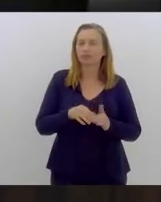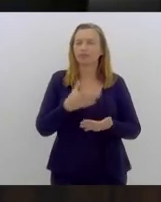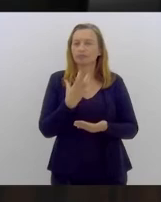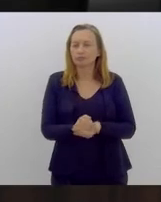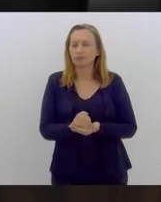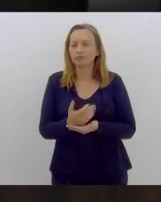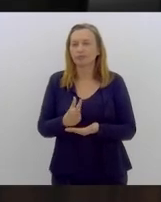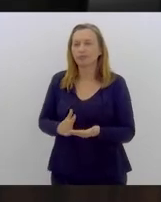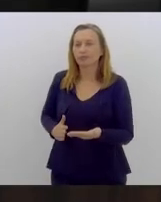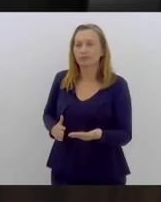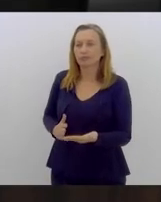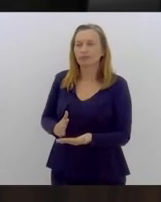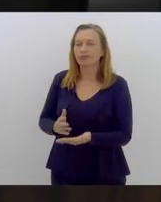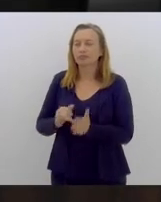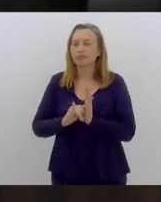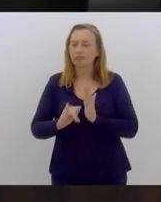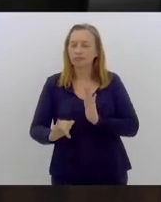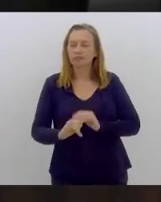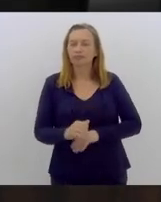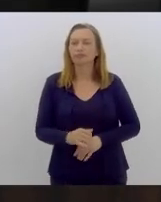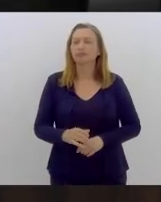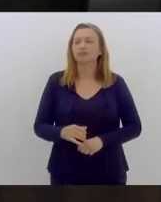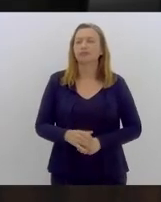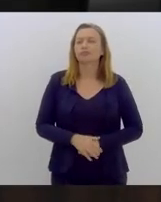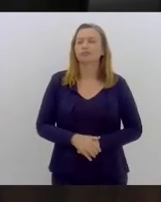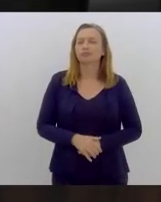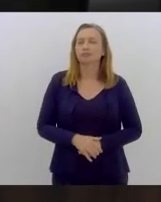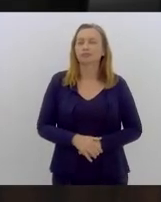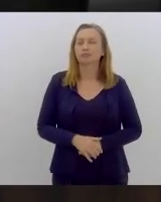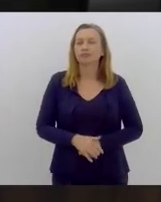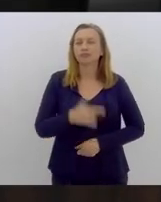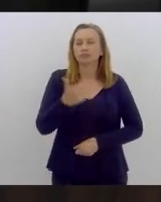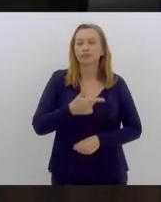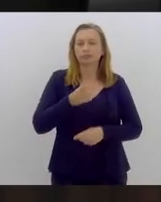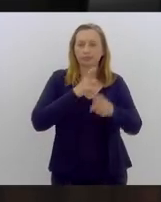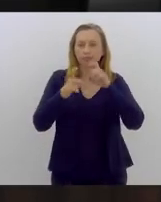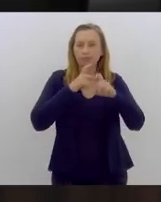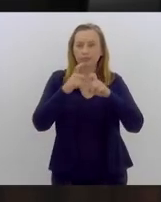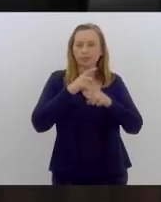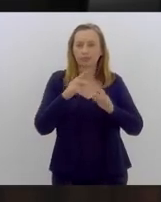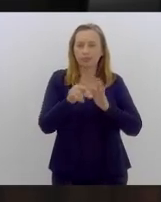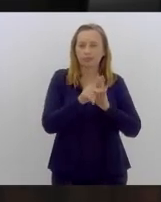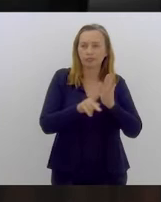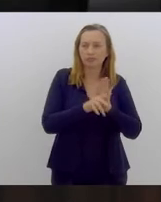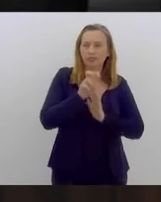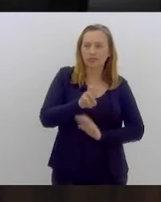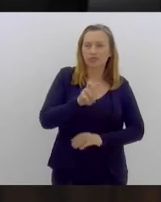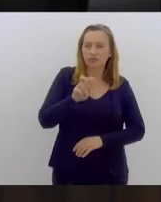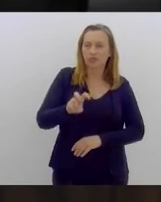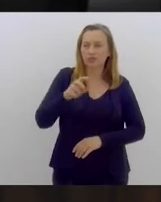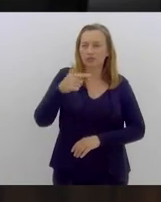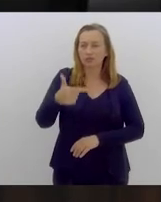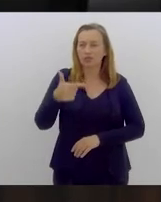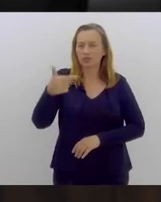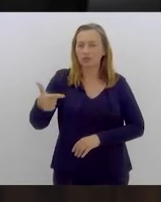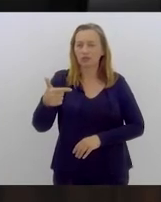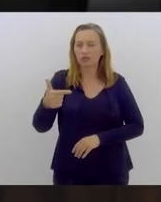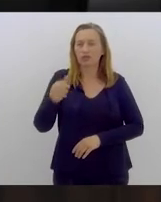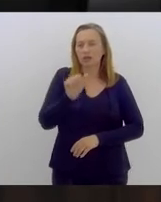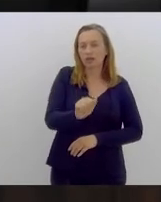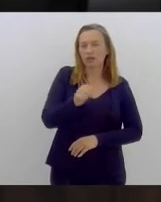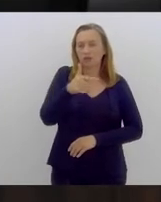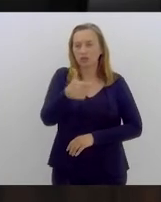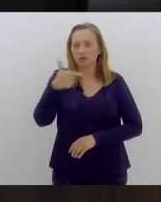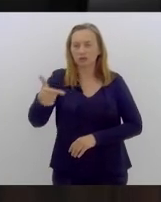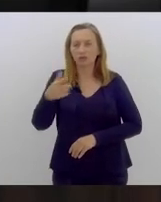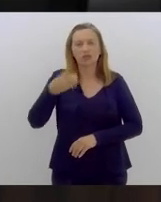estão, aprovado. Vai autógrafo. Em discussão, em segunda discussão, redação do vencido, projeto de lei 5522, A de 22,